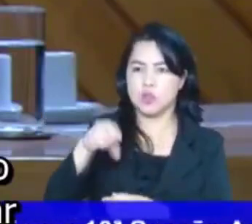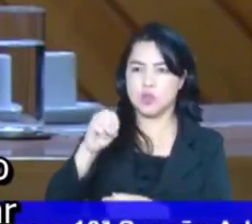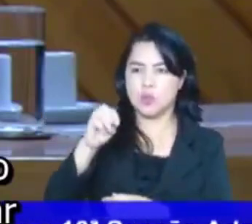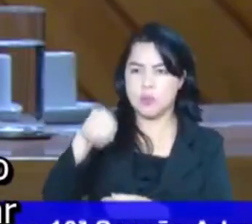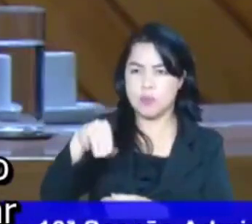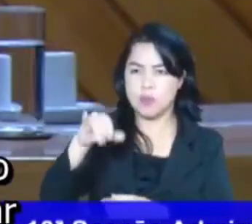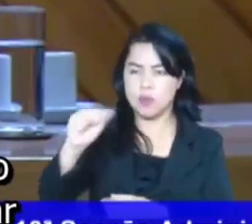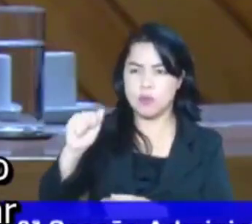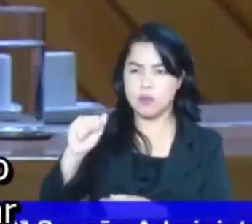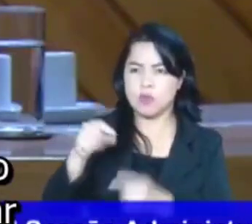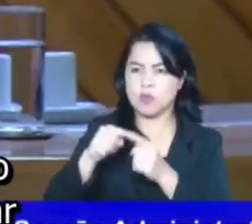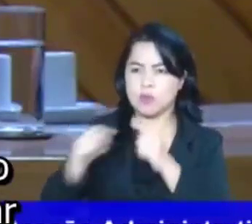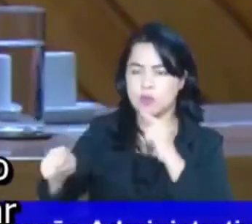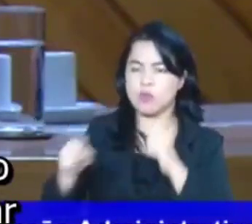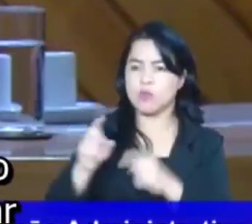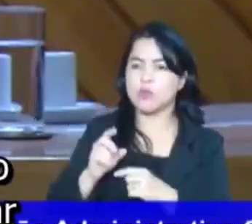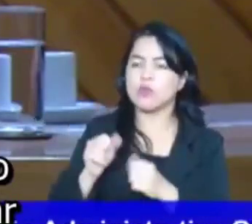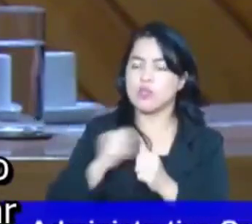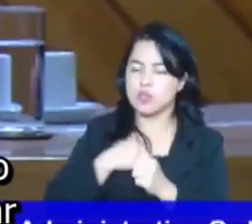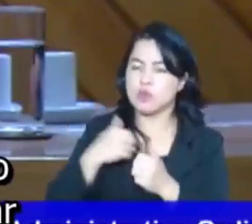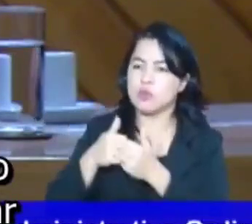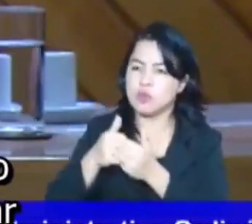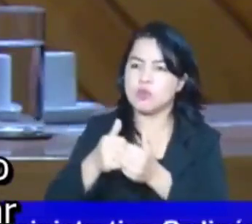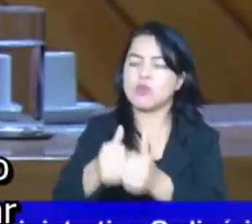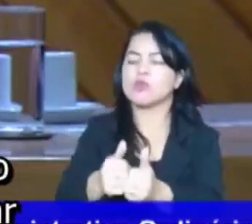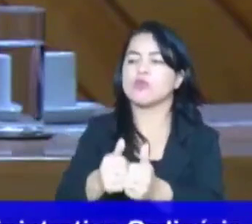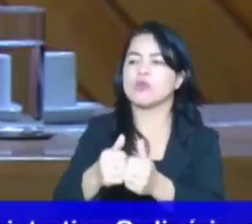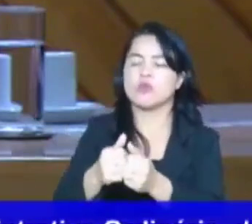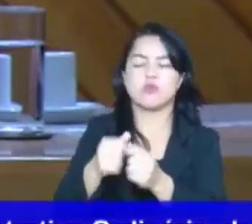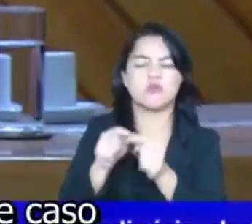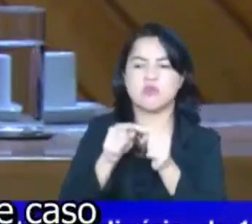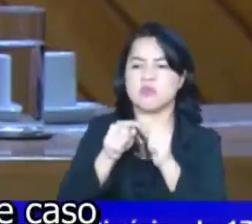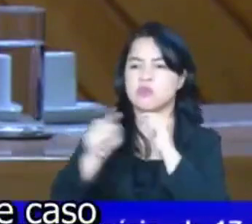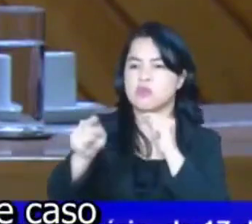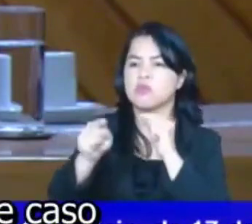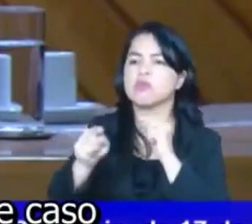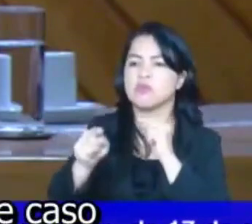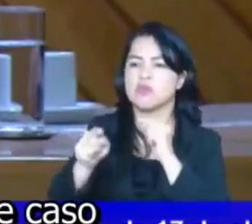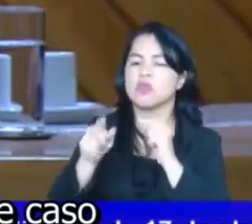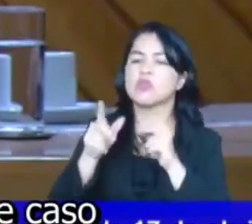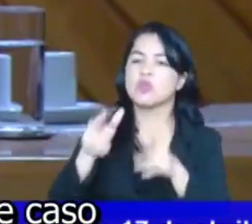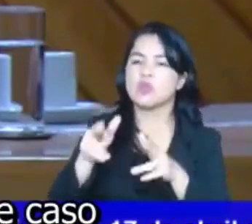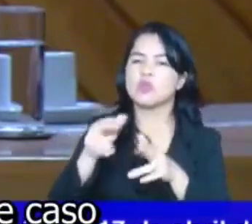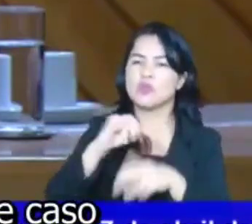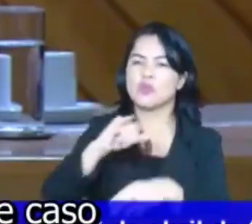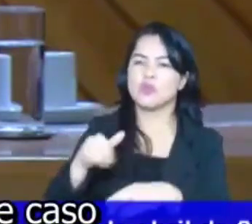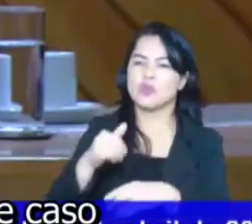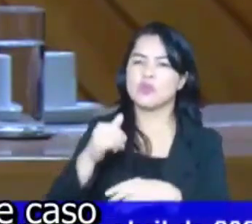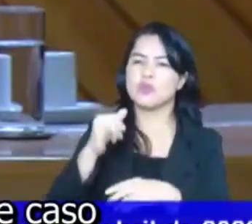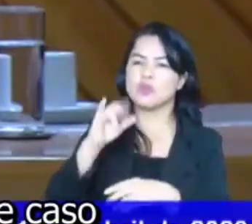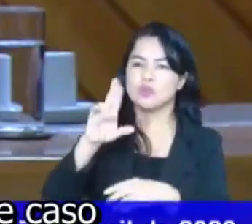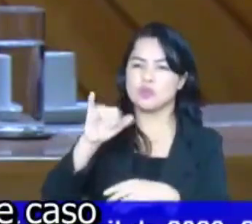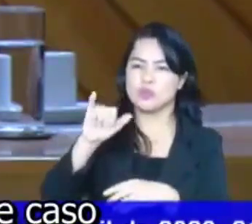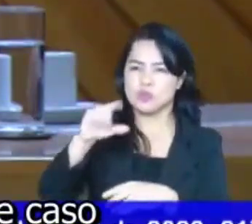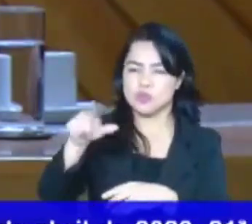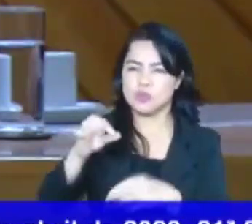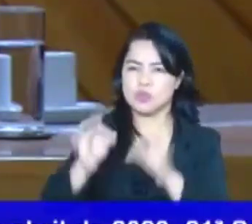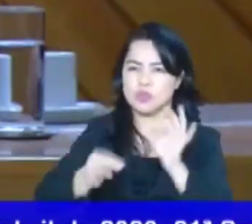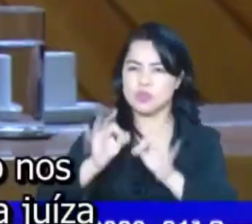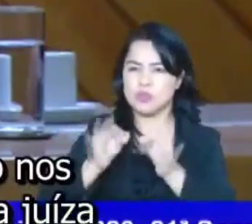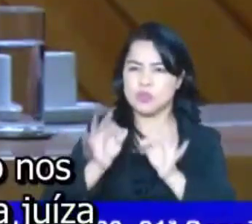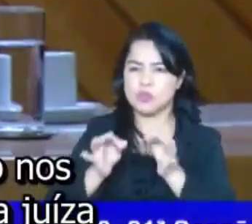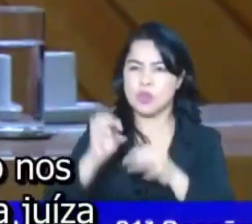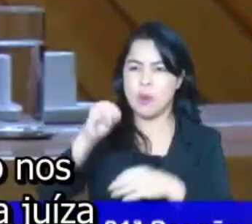eminente juiz Mário Júnior para também rejeitar a alegação de impedimento da magistrada no presente